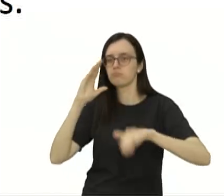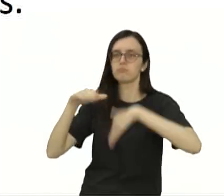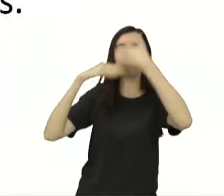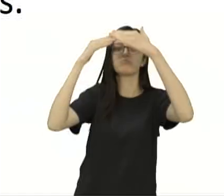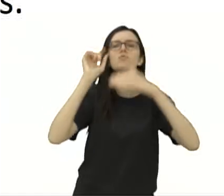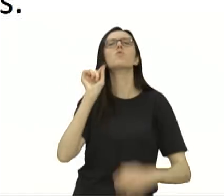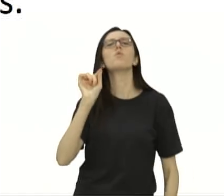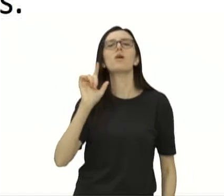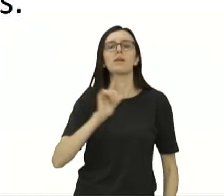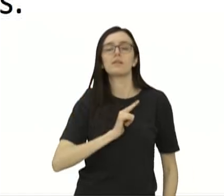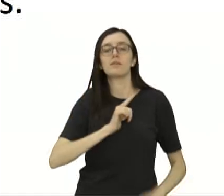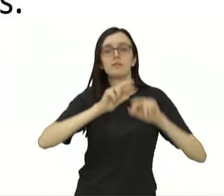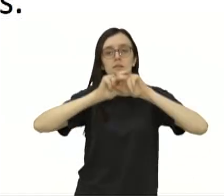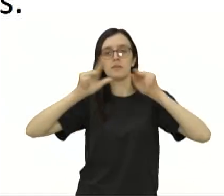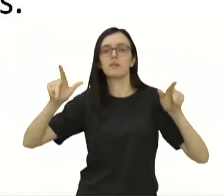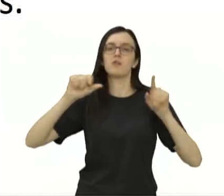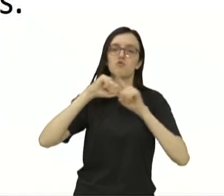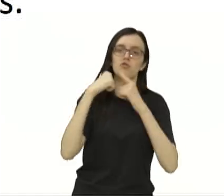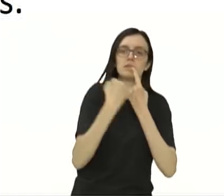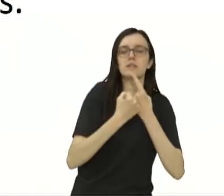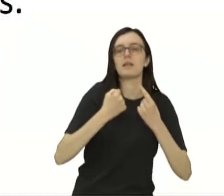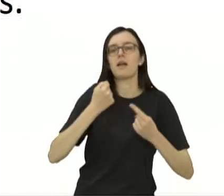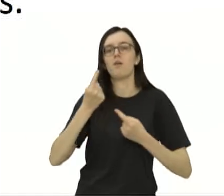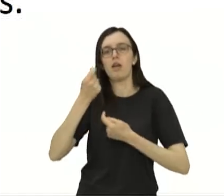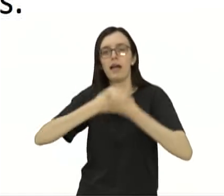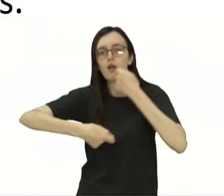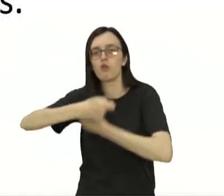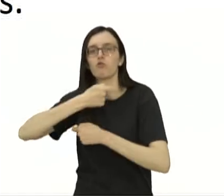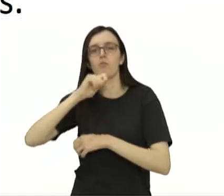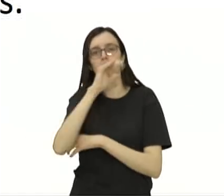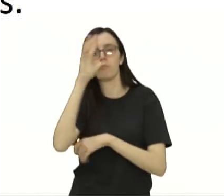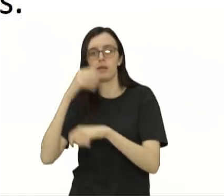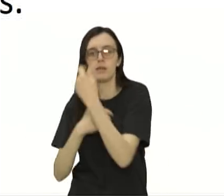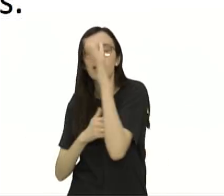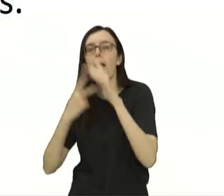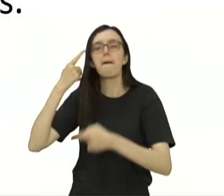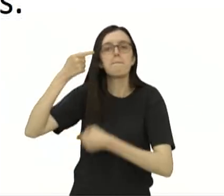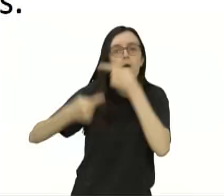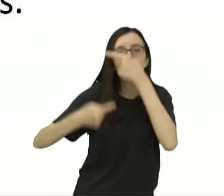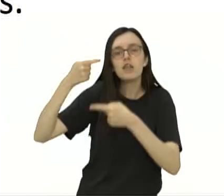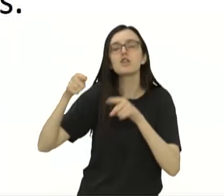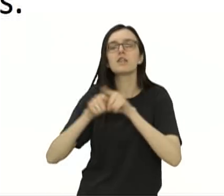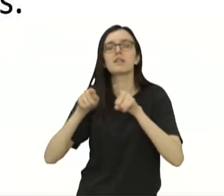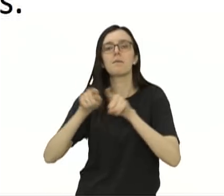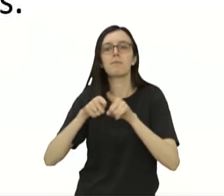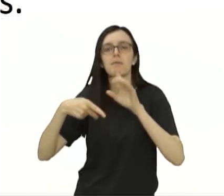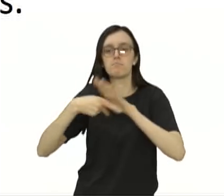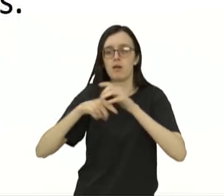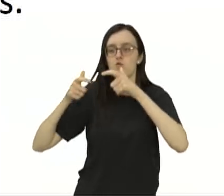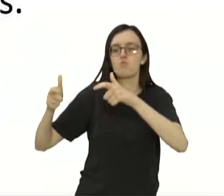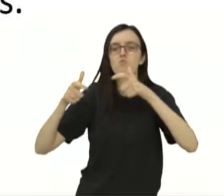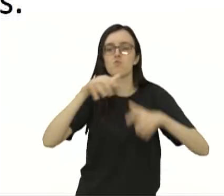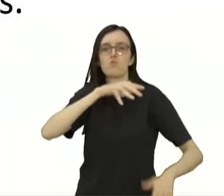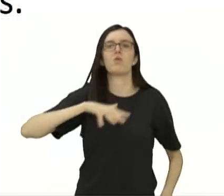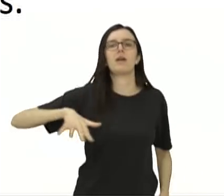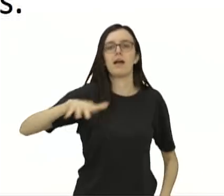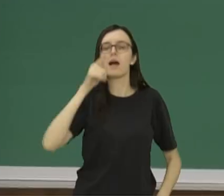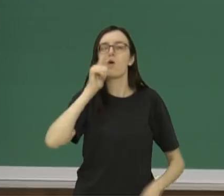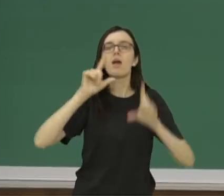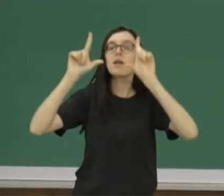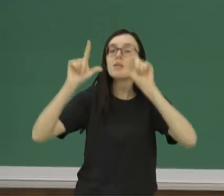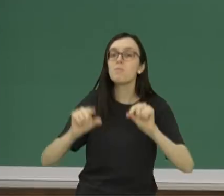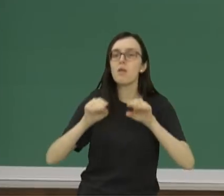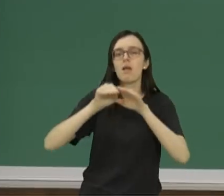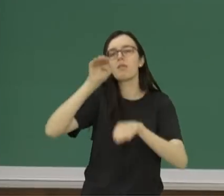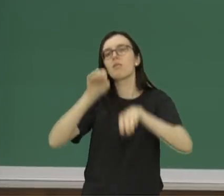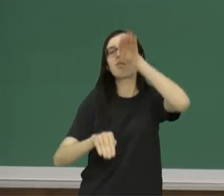que abordam dimensões sociais, econômicas, ambientais, políticas e espaciais para diminuir as